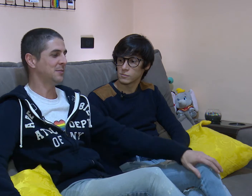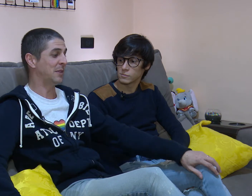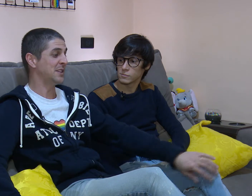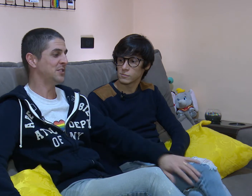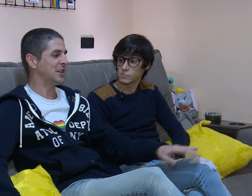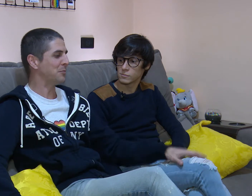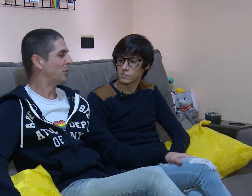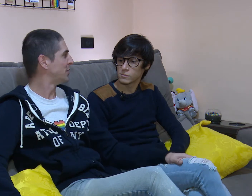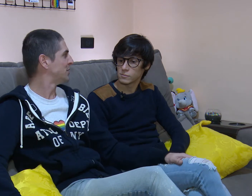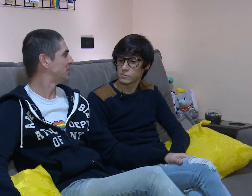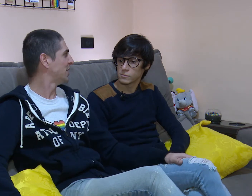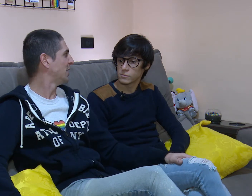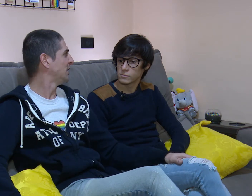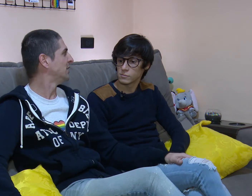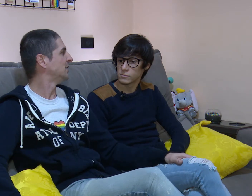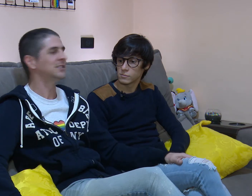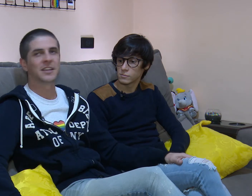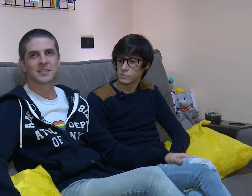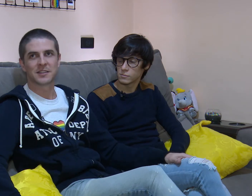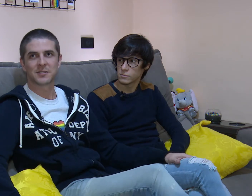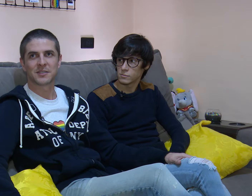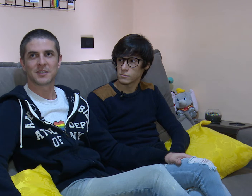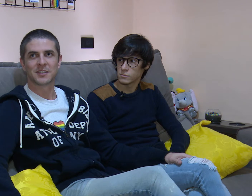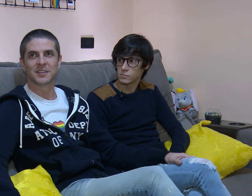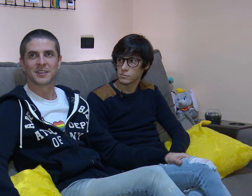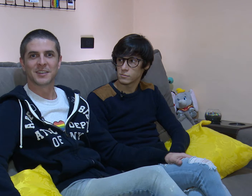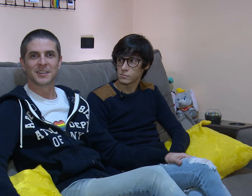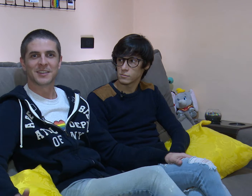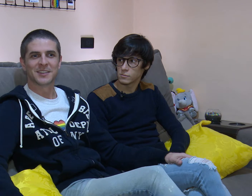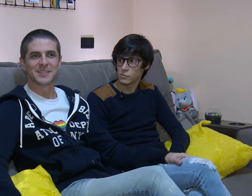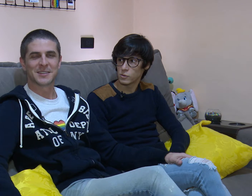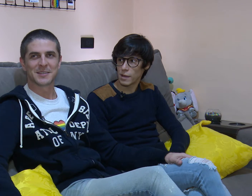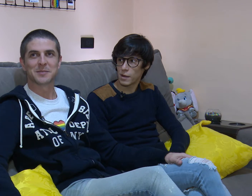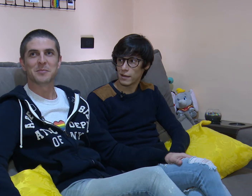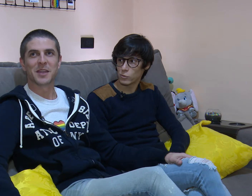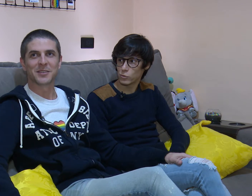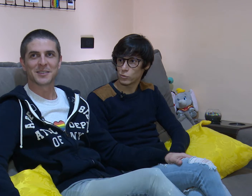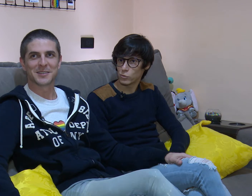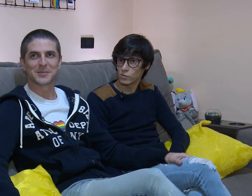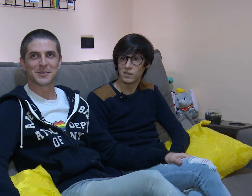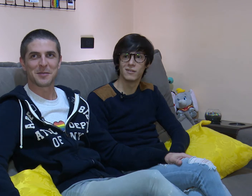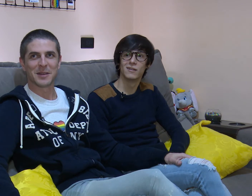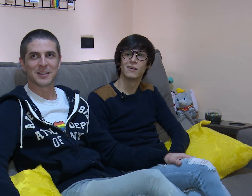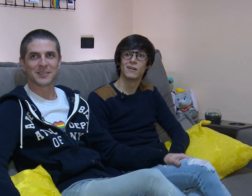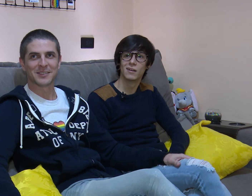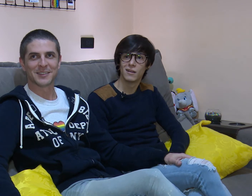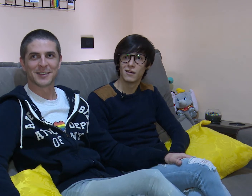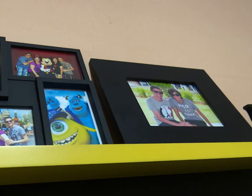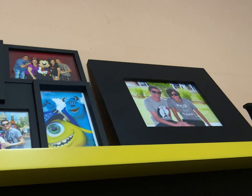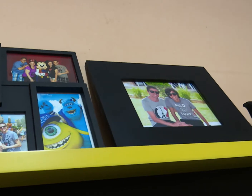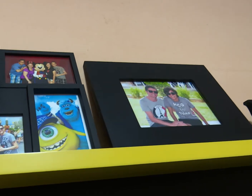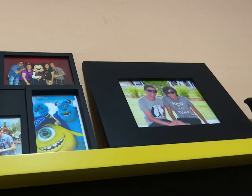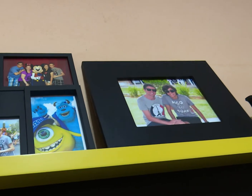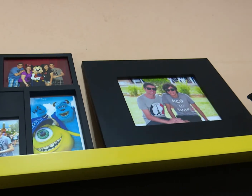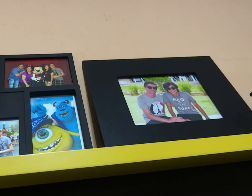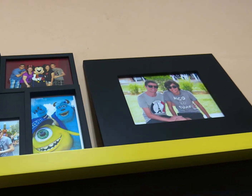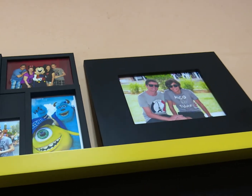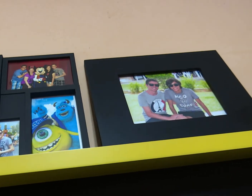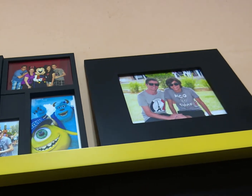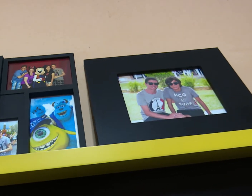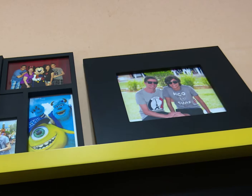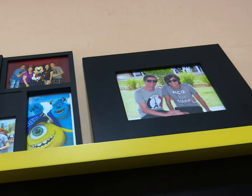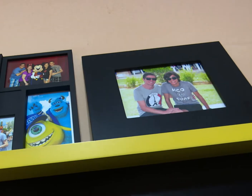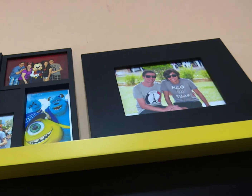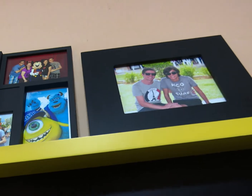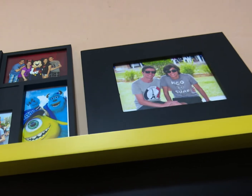mês. Mas de namoro a gente tem 6 anos e... 6 anos e meio, 6 anos e uns quebrados. Quando a gente já se conheceu